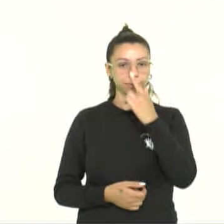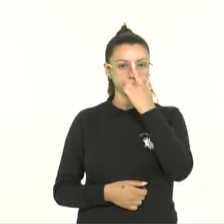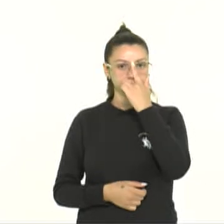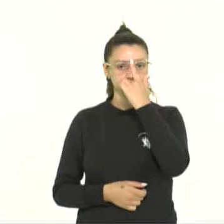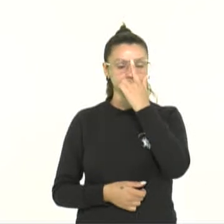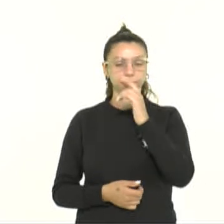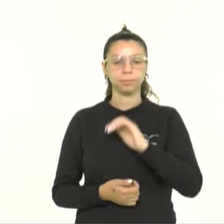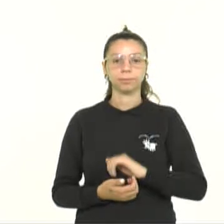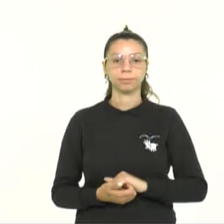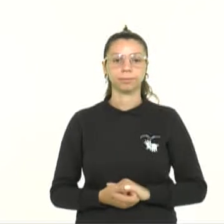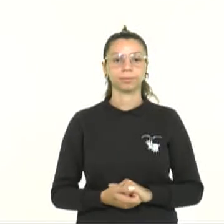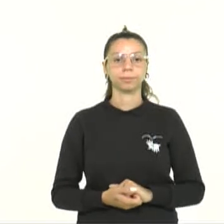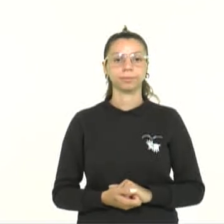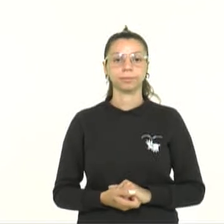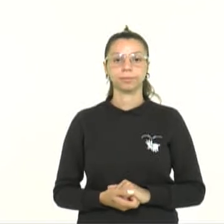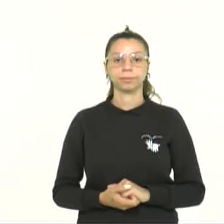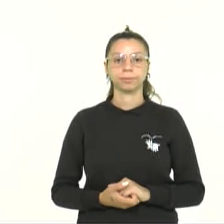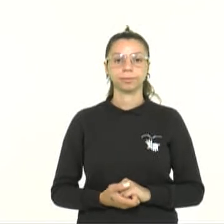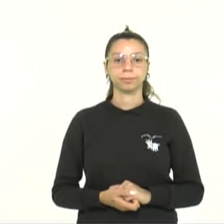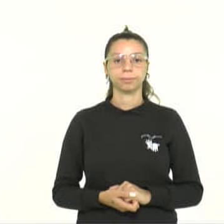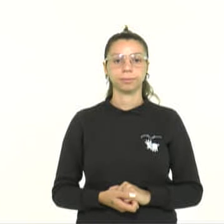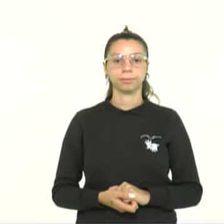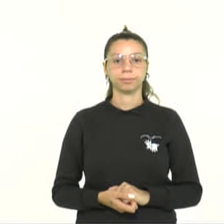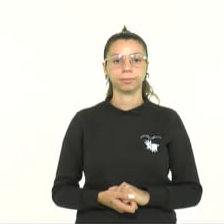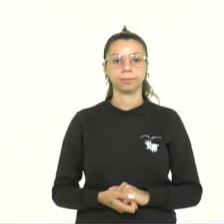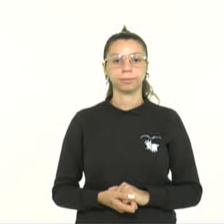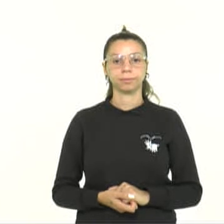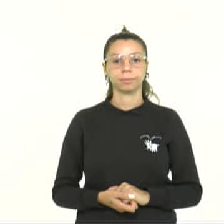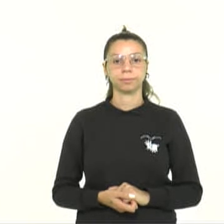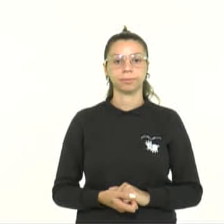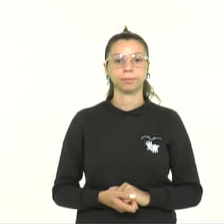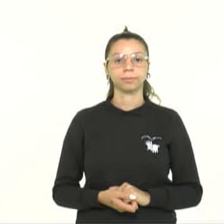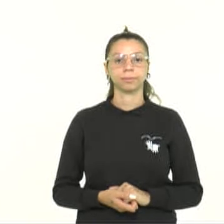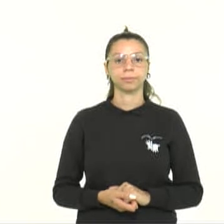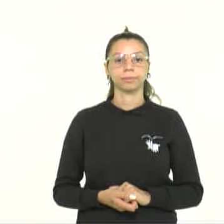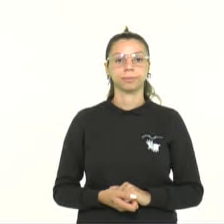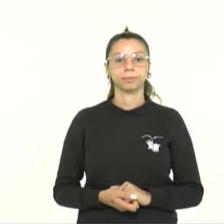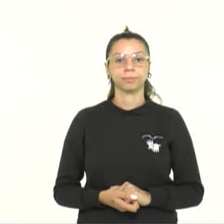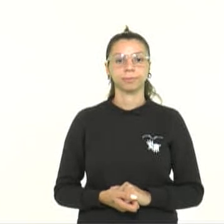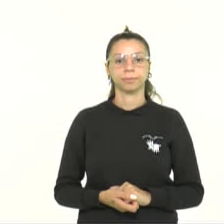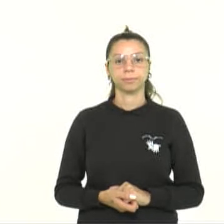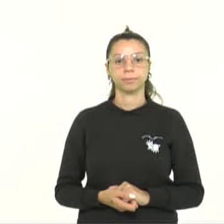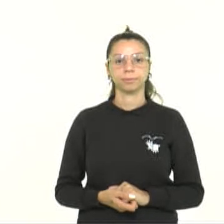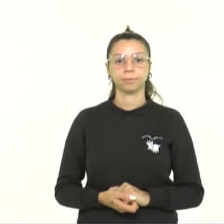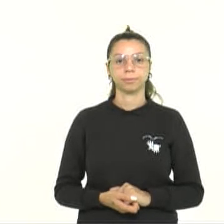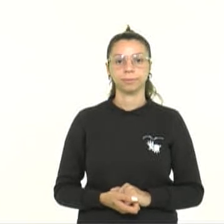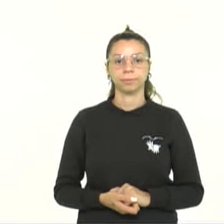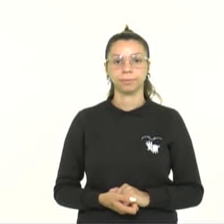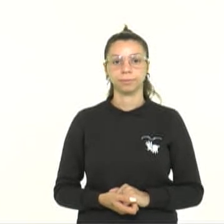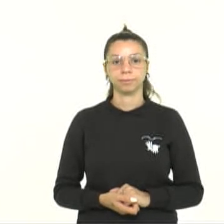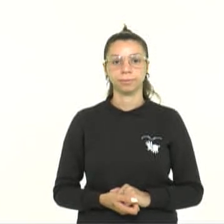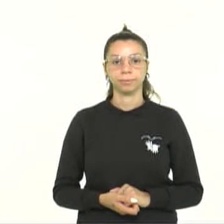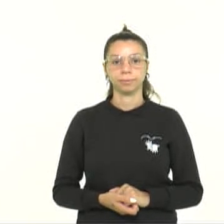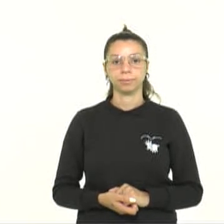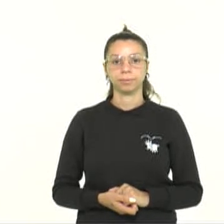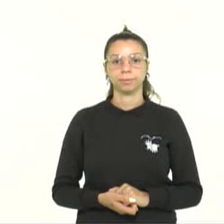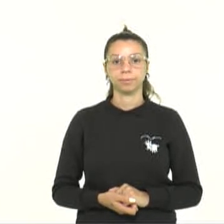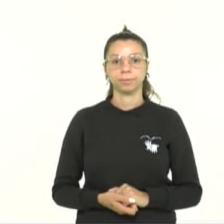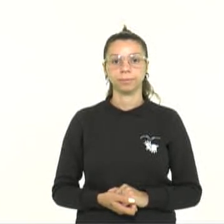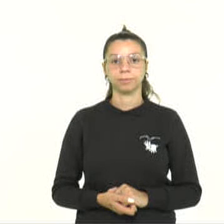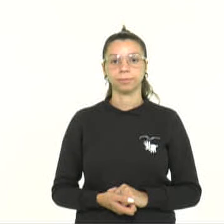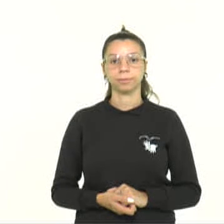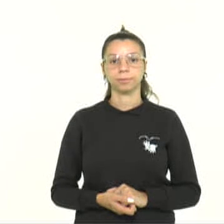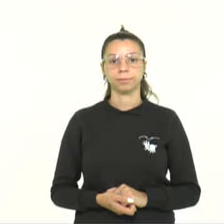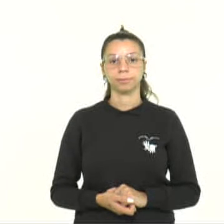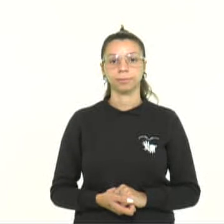demás. E, sobretudo, sabes que? Não creer que uno é melhor que nadie. Então, diz ali